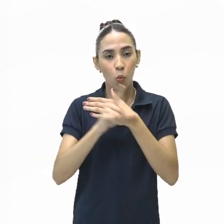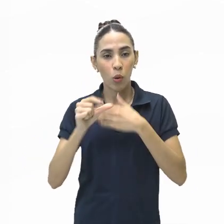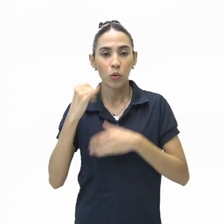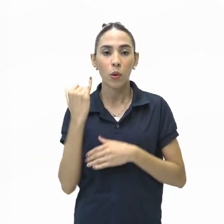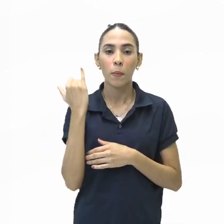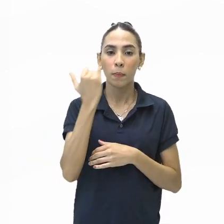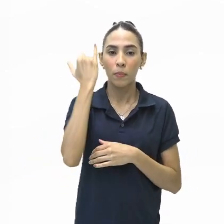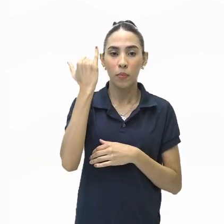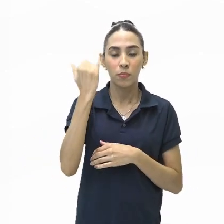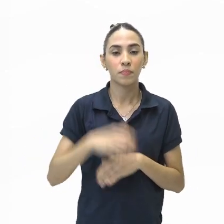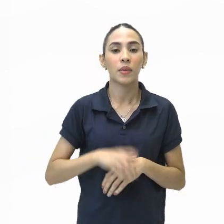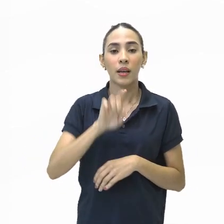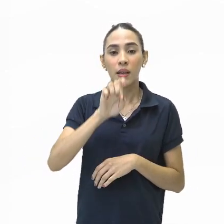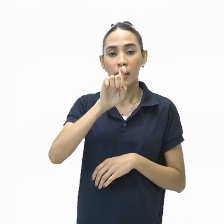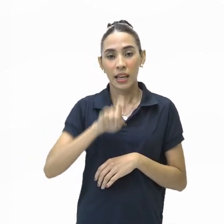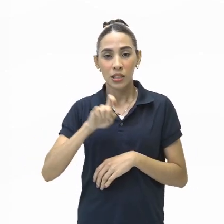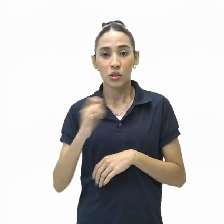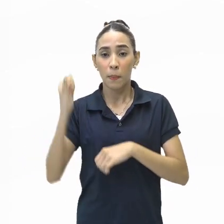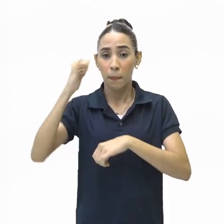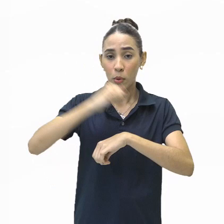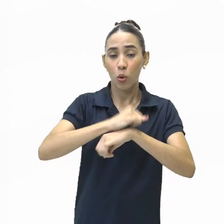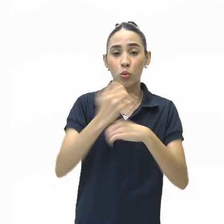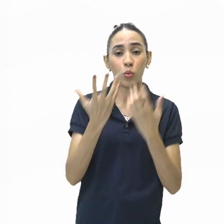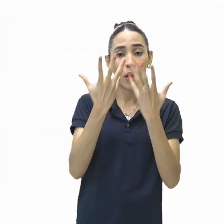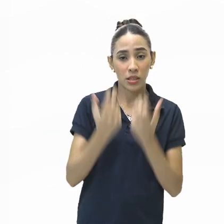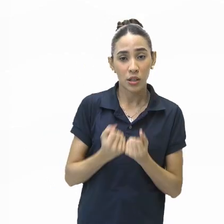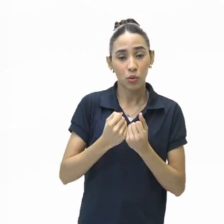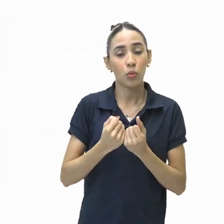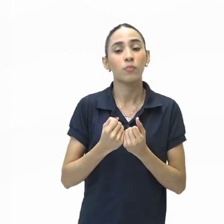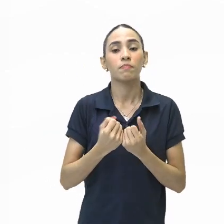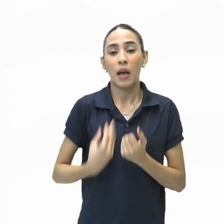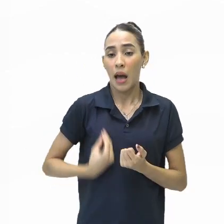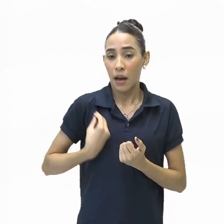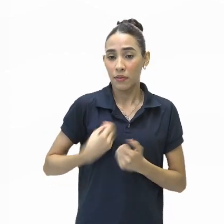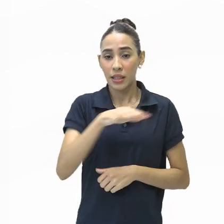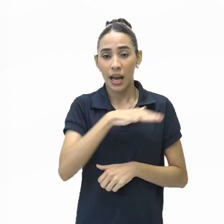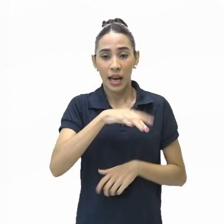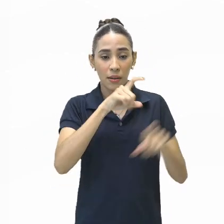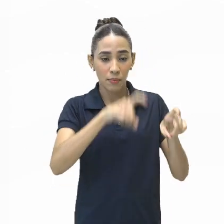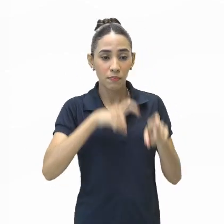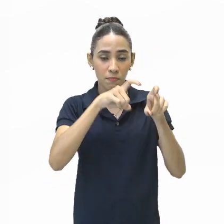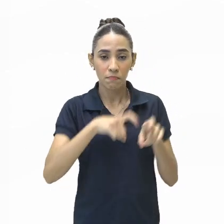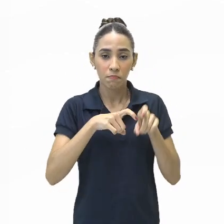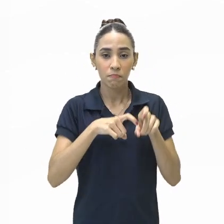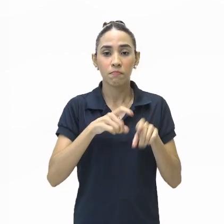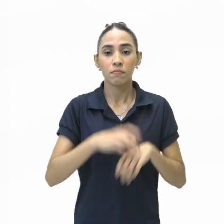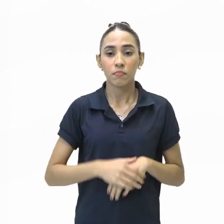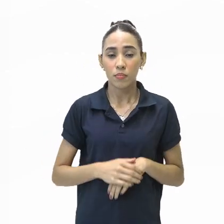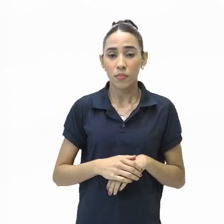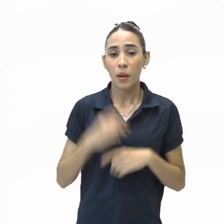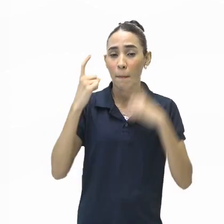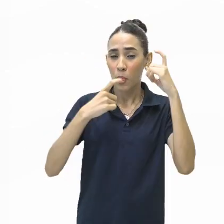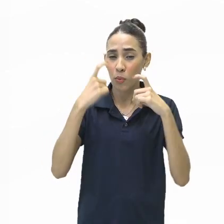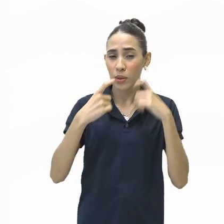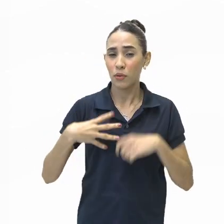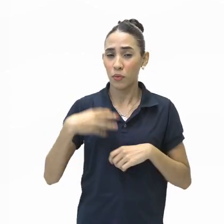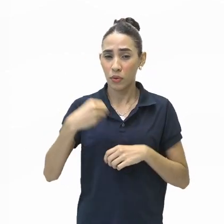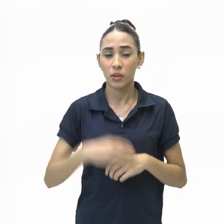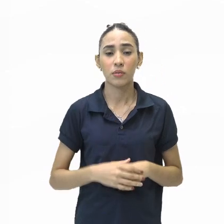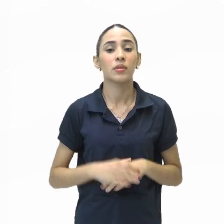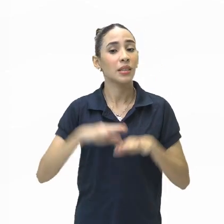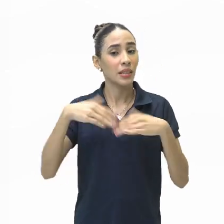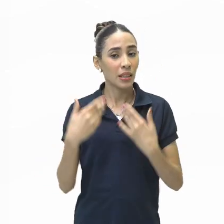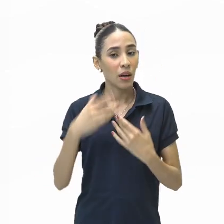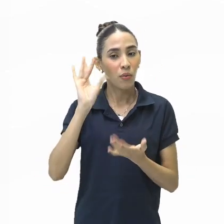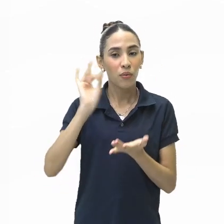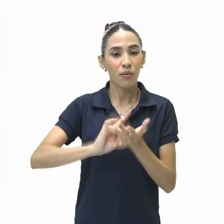um ex-piloto que abraçou a vida no campo após ter ficado viúvo, preocupado com o futuro dos 2 filhos. E será justamente por causa